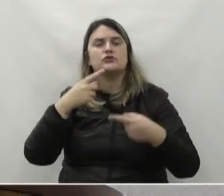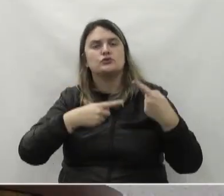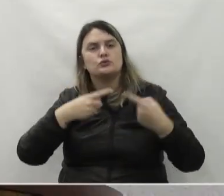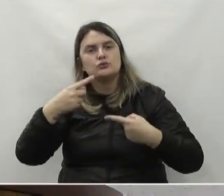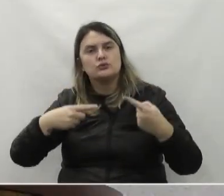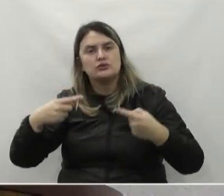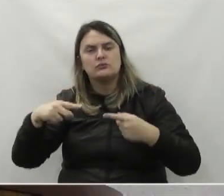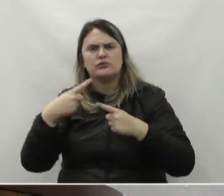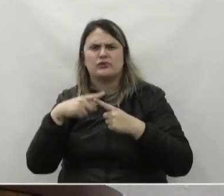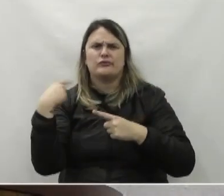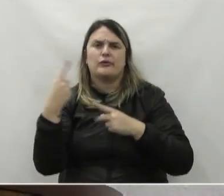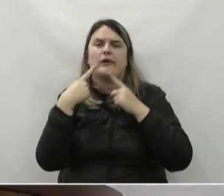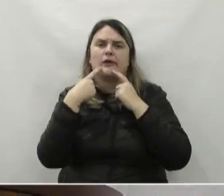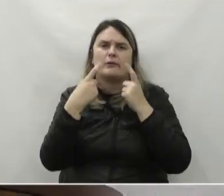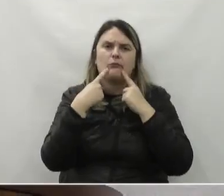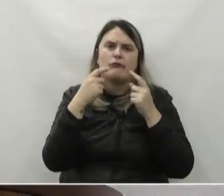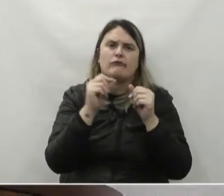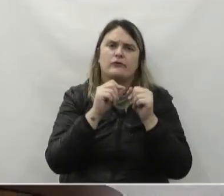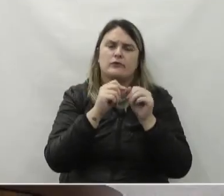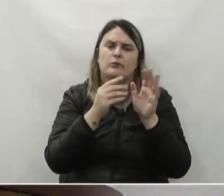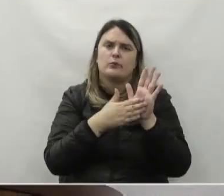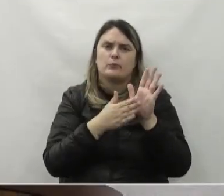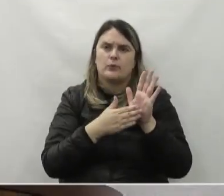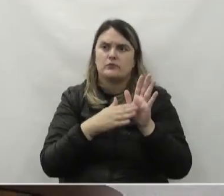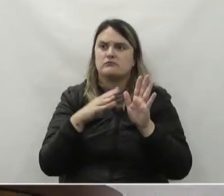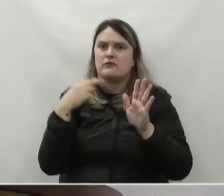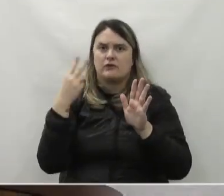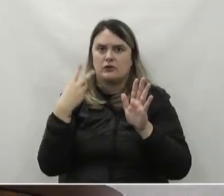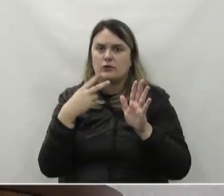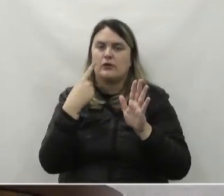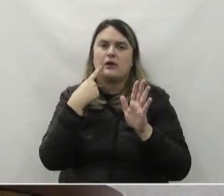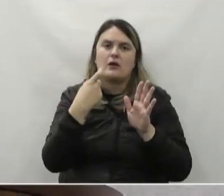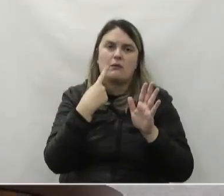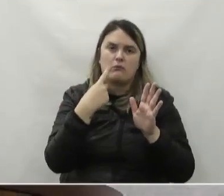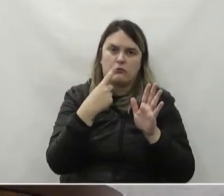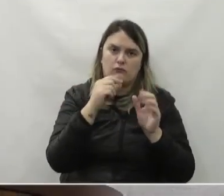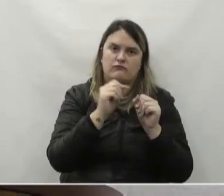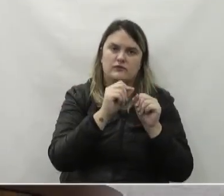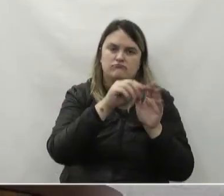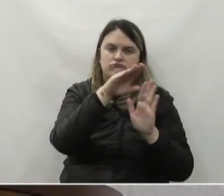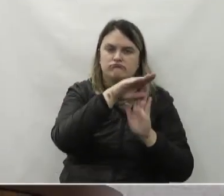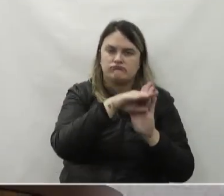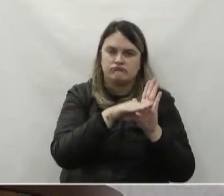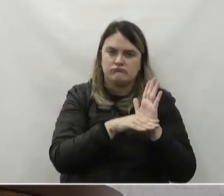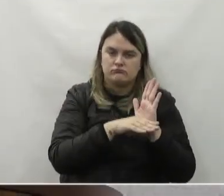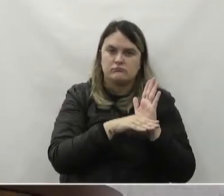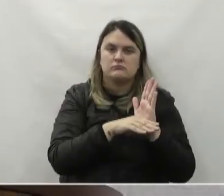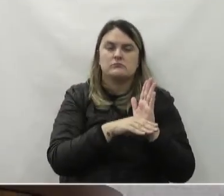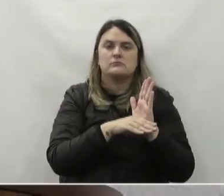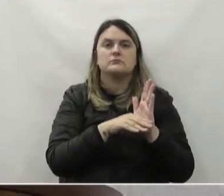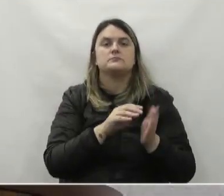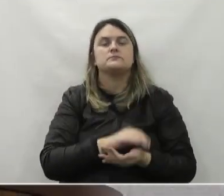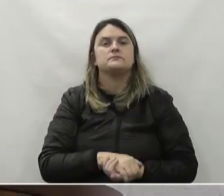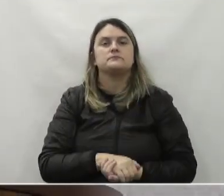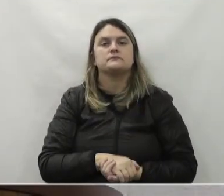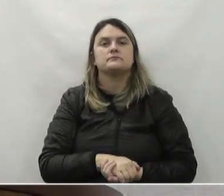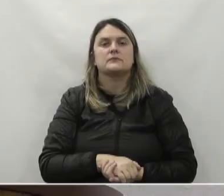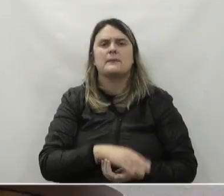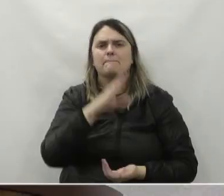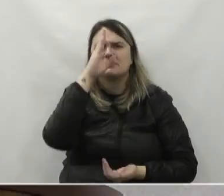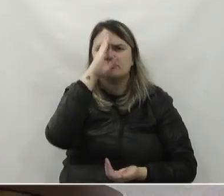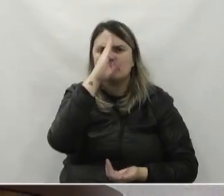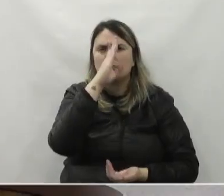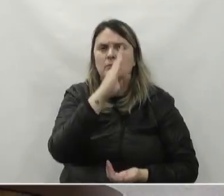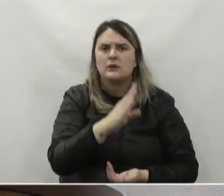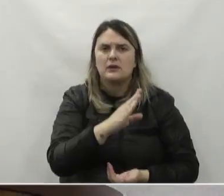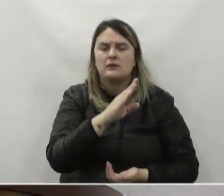algumas reivindicações aí de todos os vereadores. Eu acho que tem, né, algumas reivindicações pontuais, principalmente a